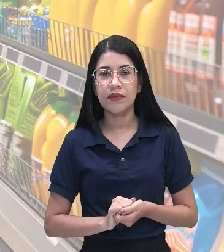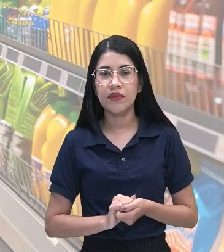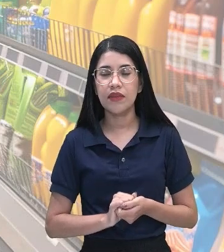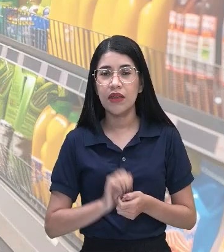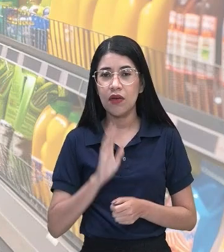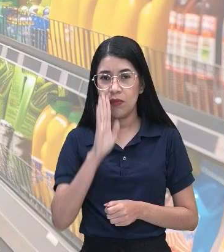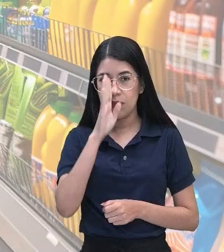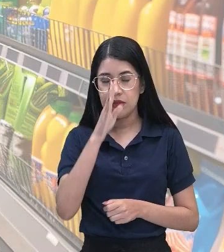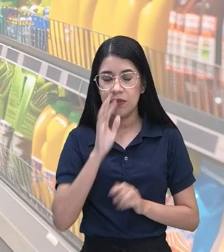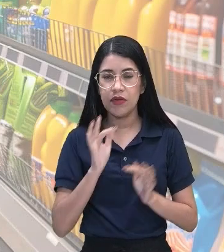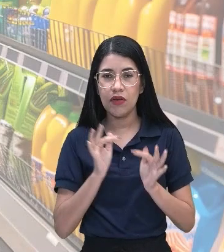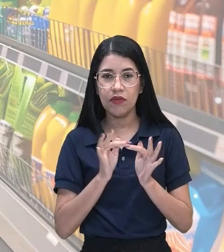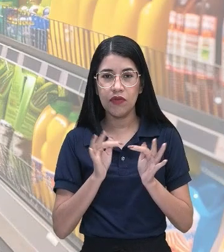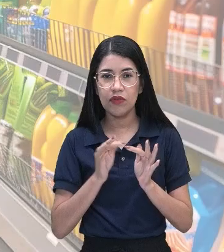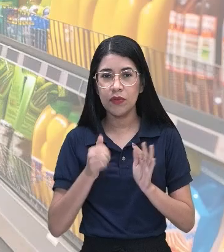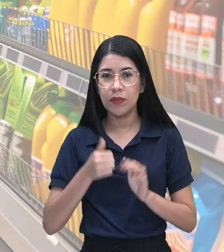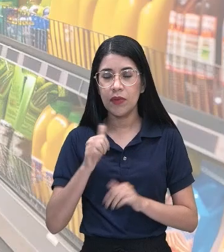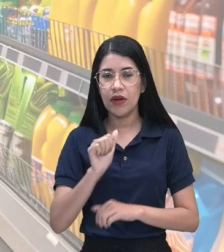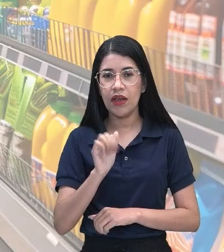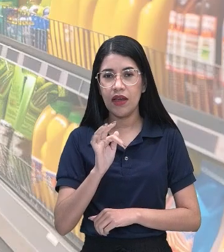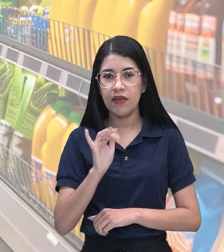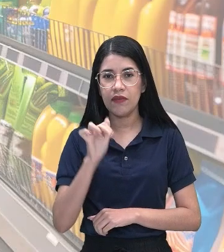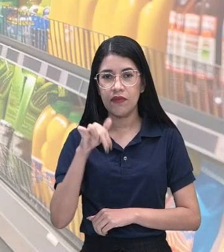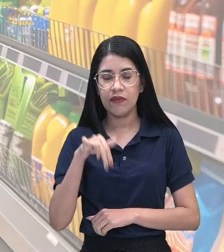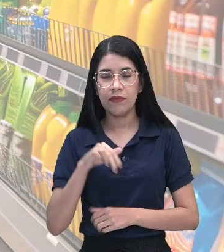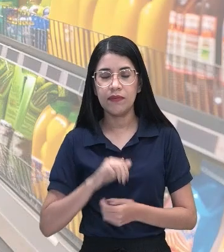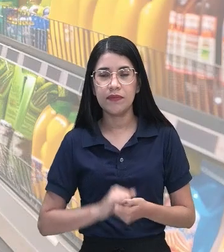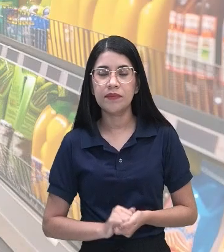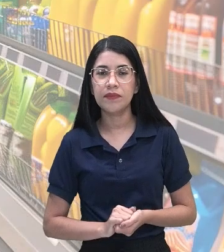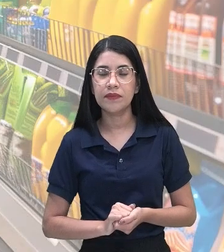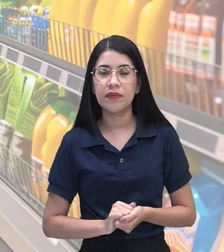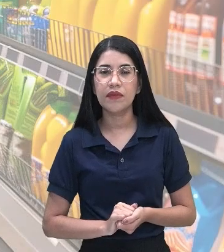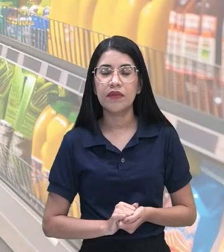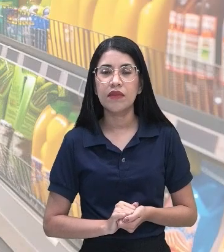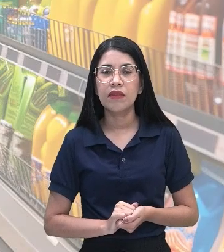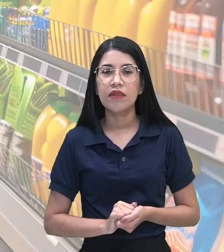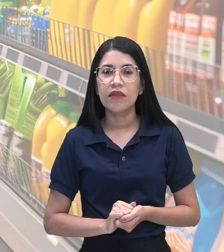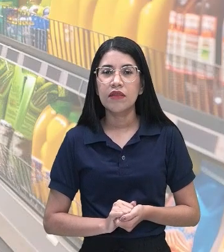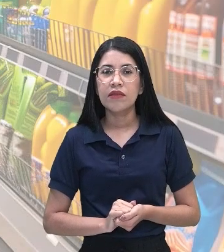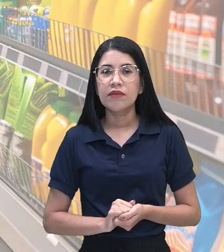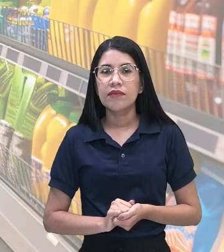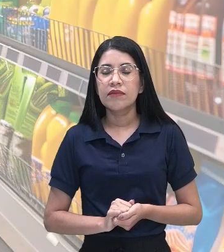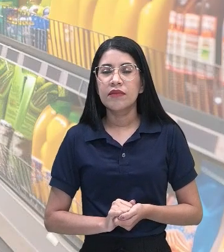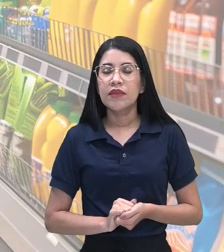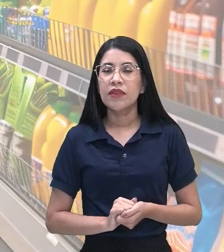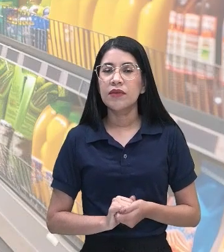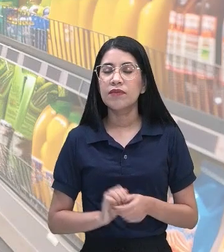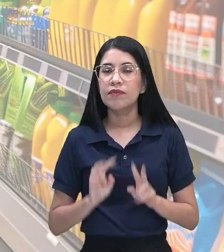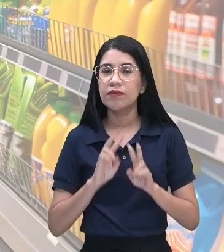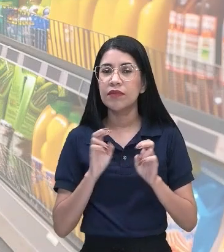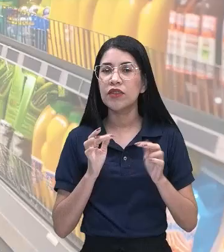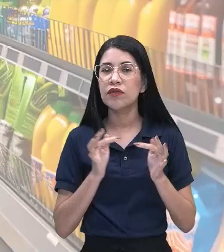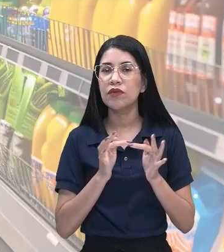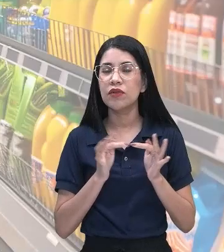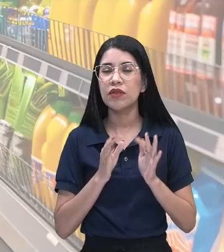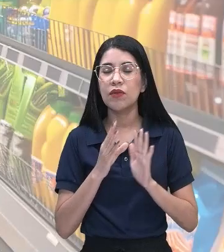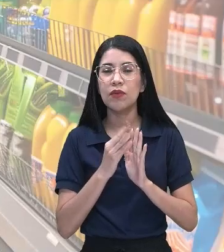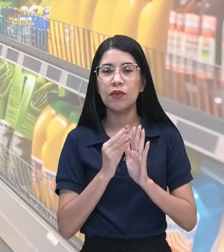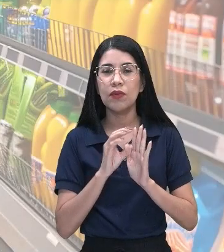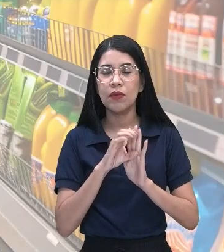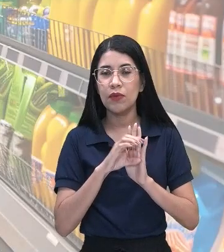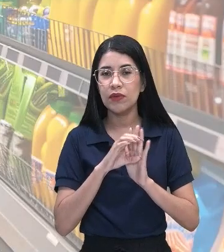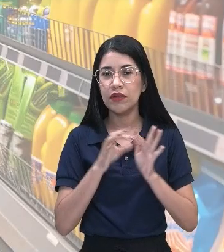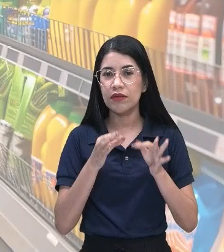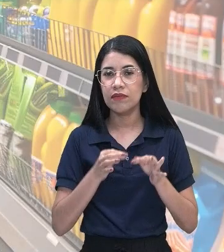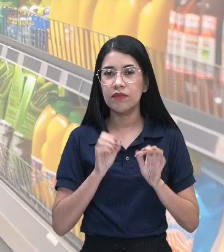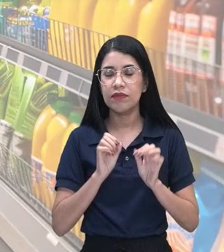grau, função afim, que é o que a gente vai ver. Certo? Então, vejam só, por falar de função, olha a definição aqui de função.